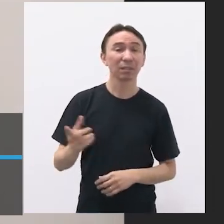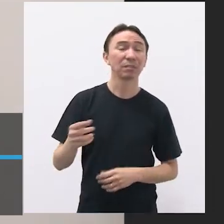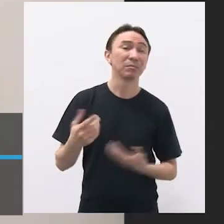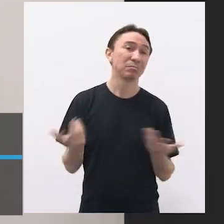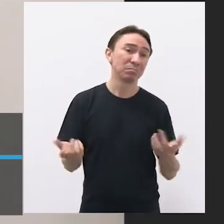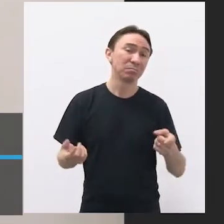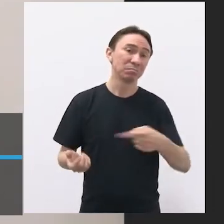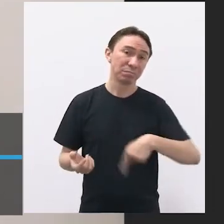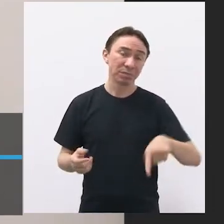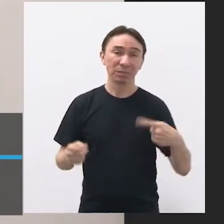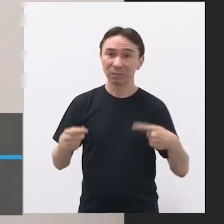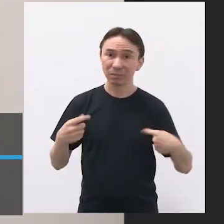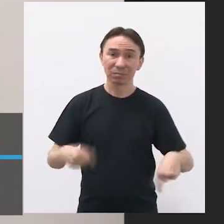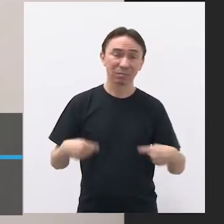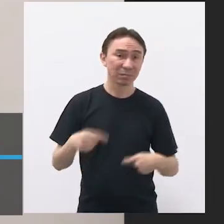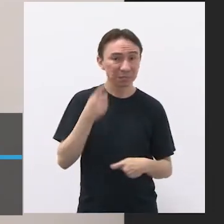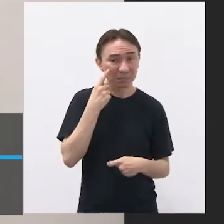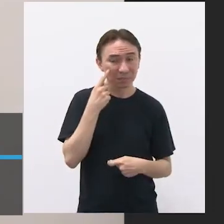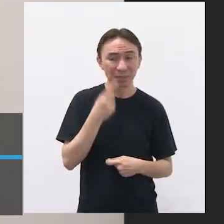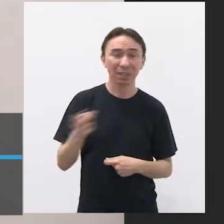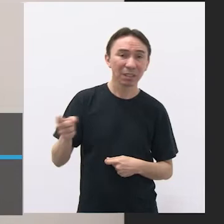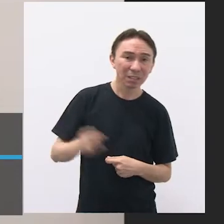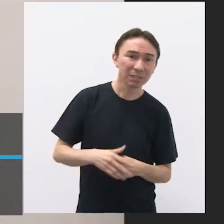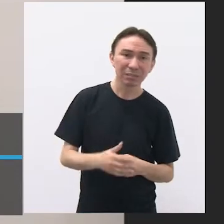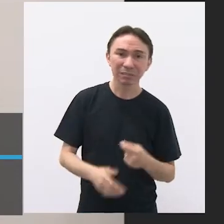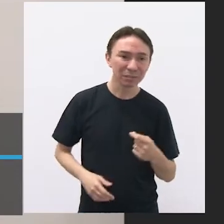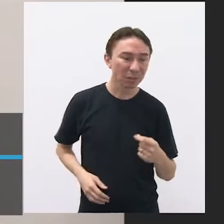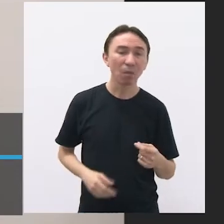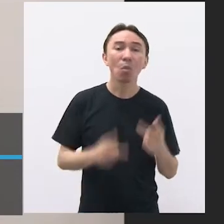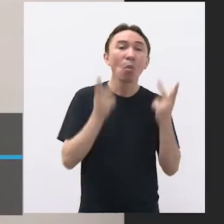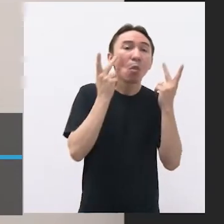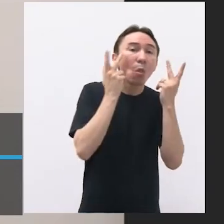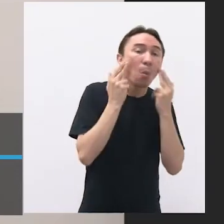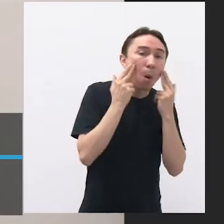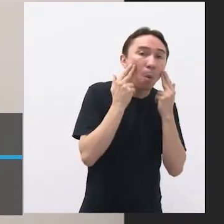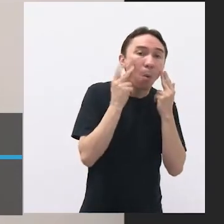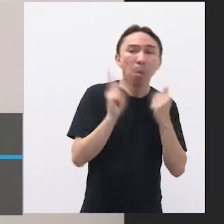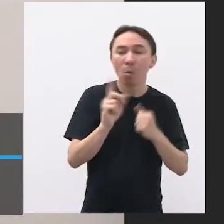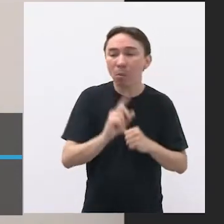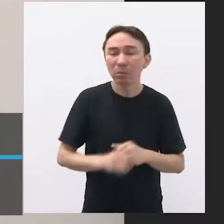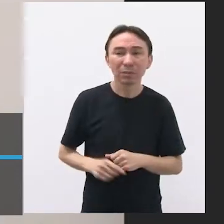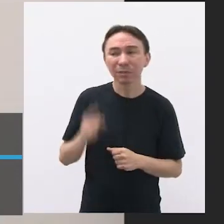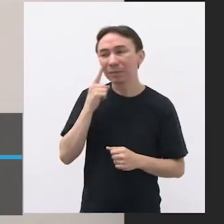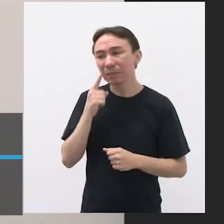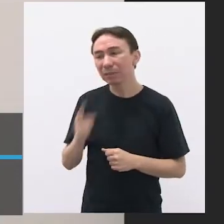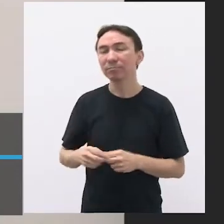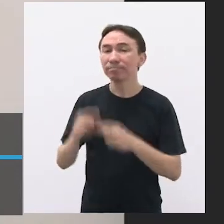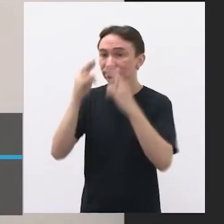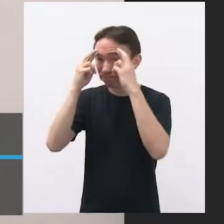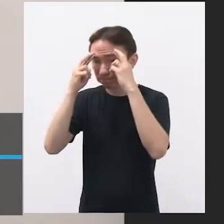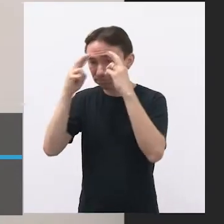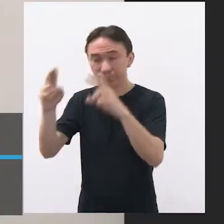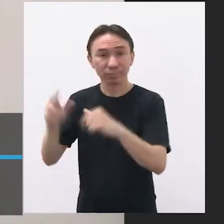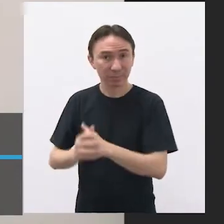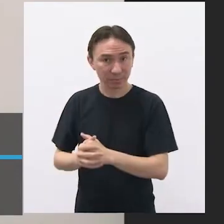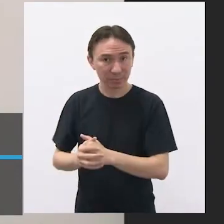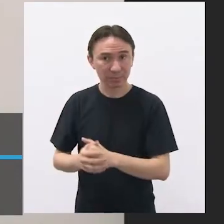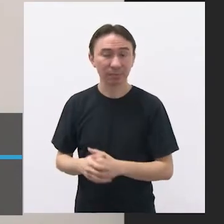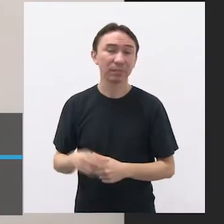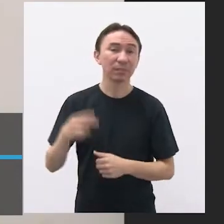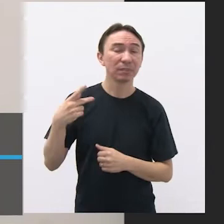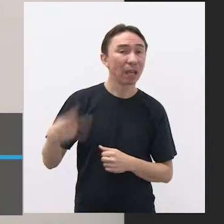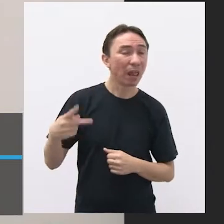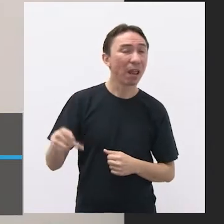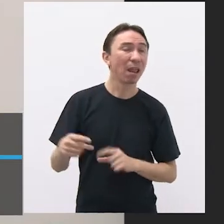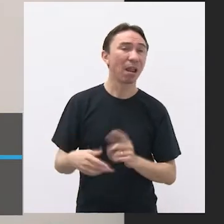que não estão dentro dessas identidades normativas. Então, o conceito de identidade ele está em construção, então